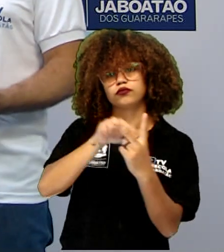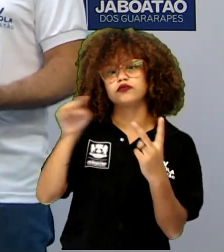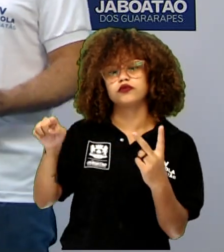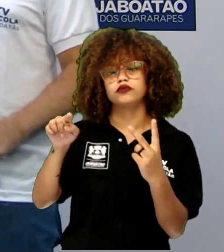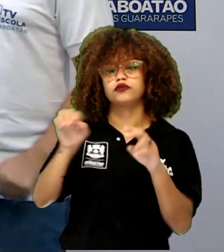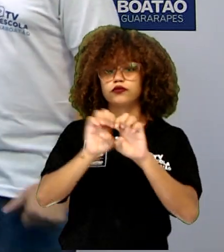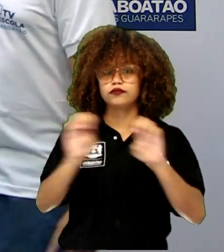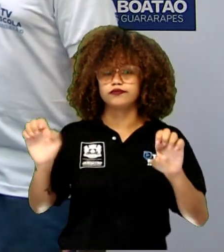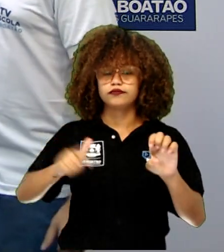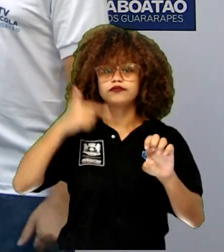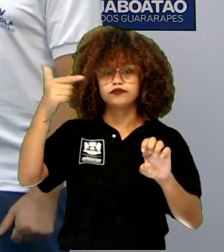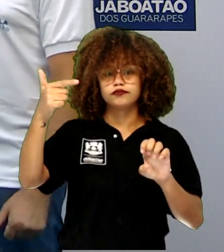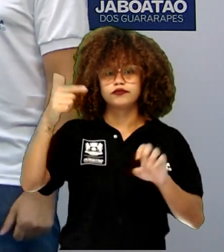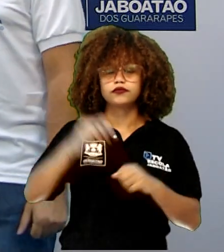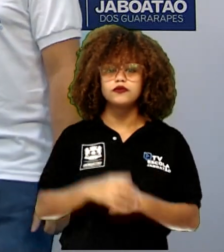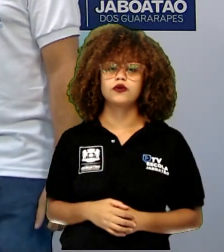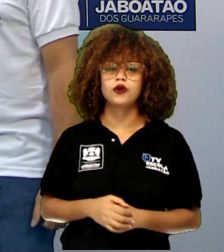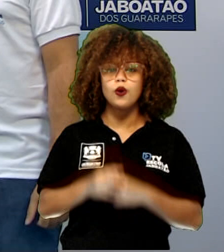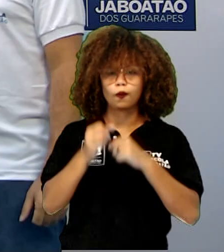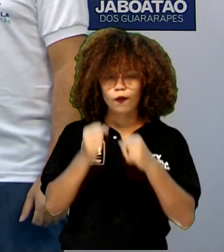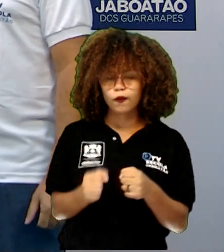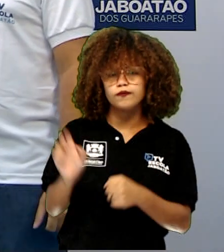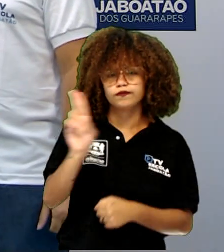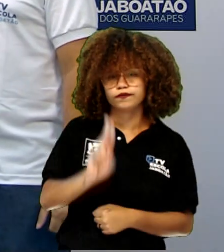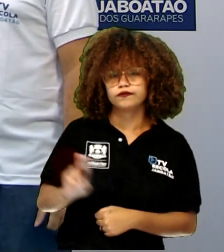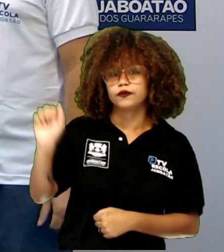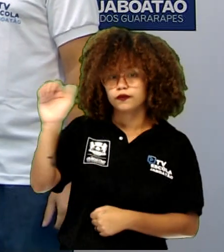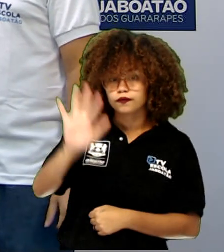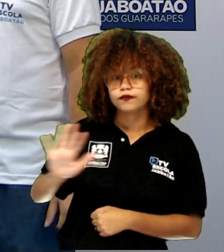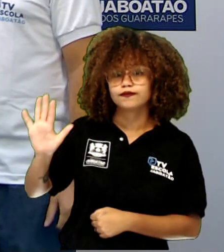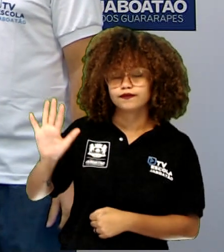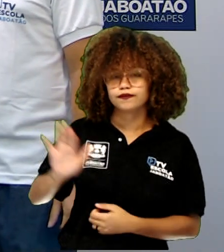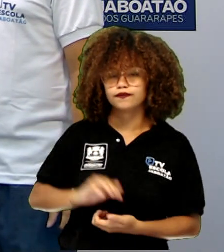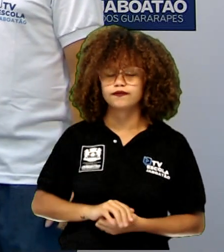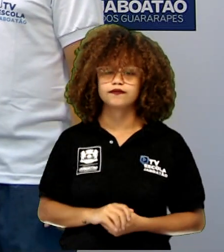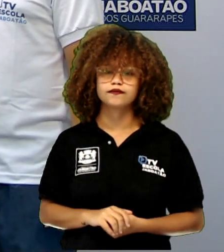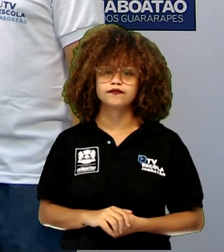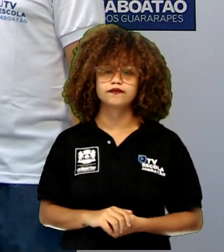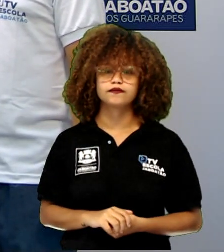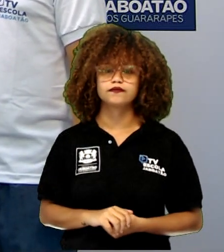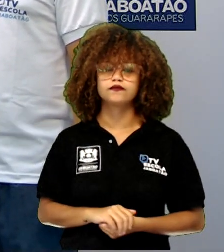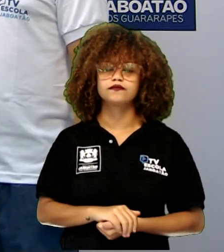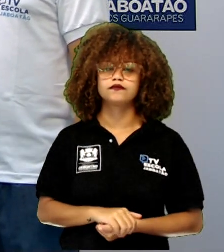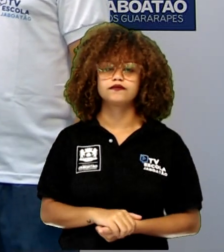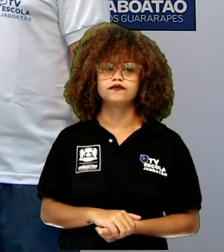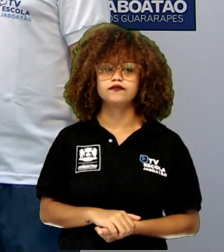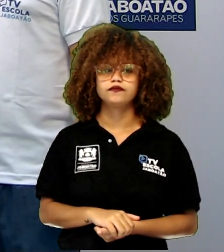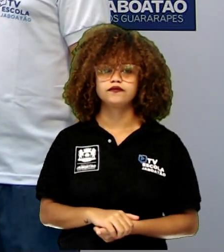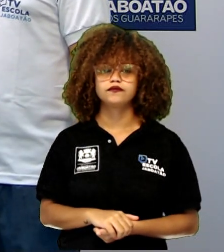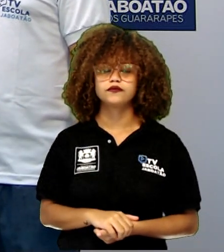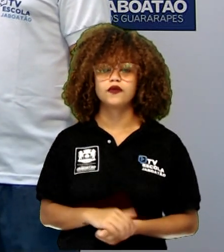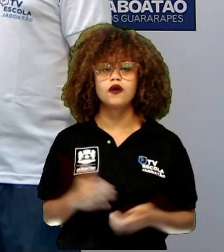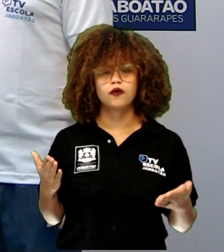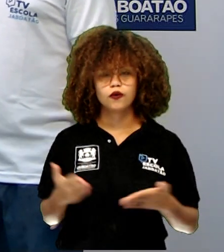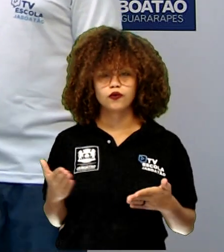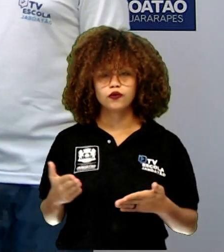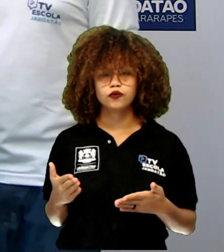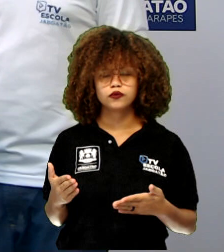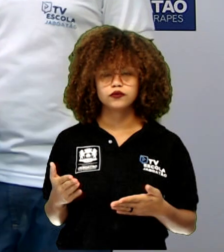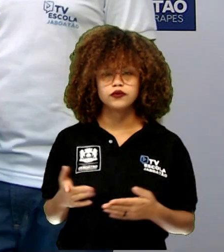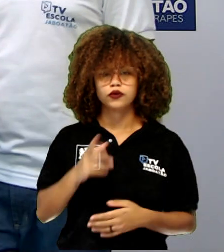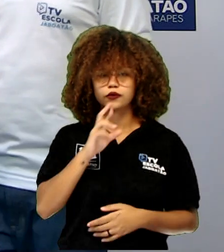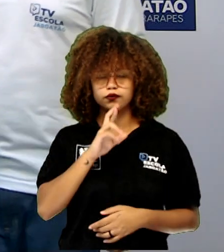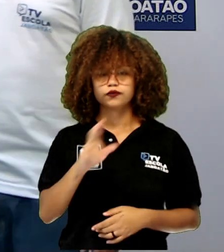de uma equação do segundo grau você pode utilizar esta forma e vamos para o